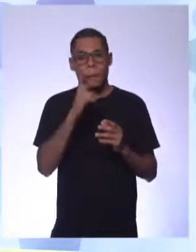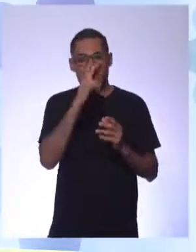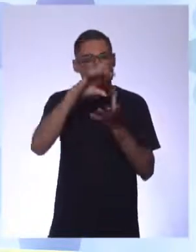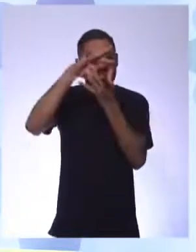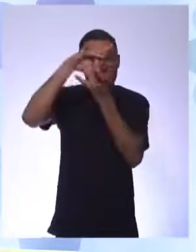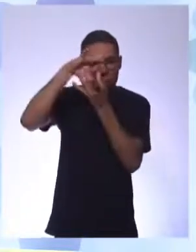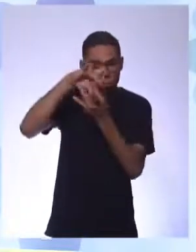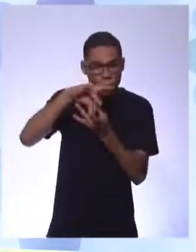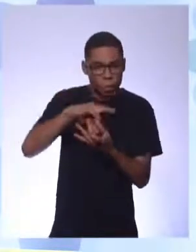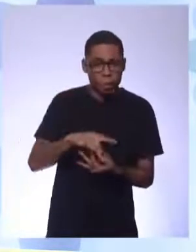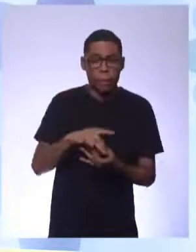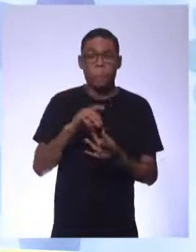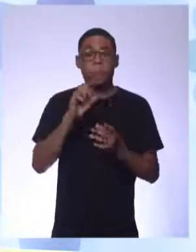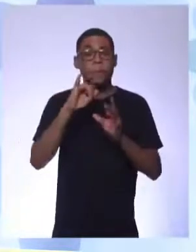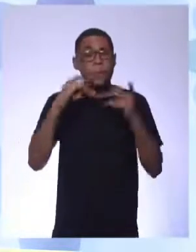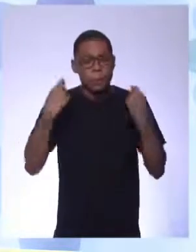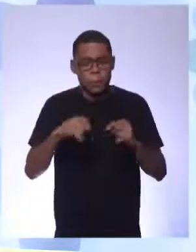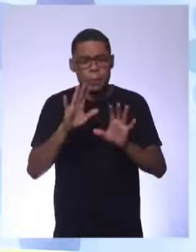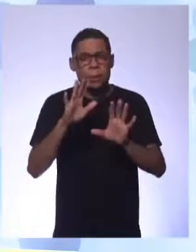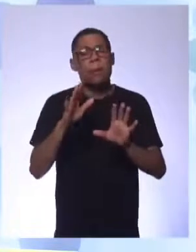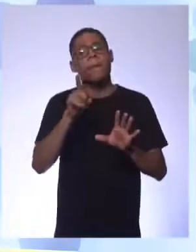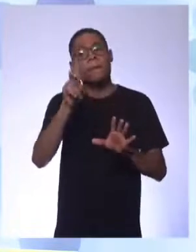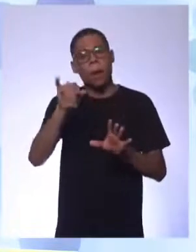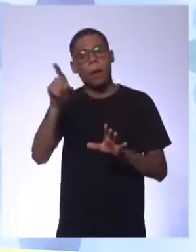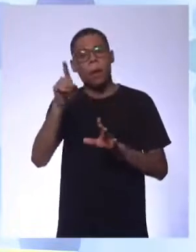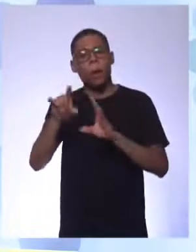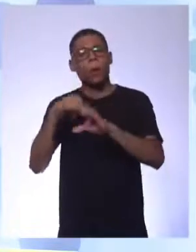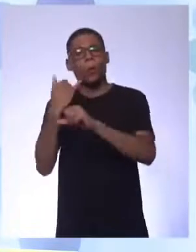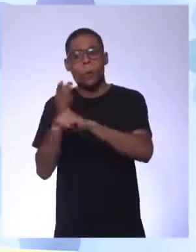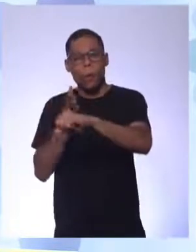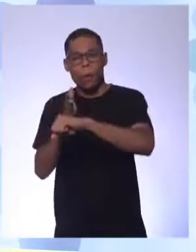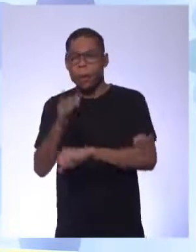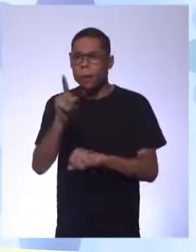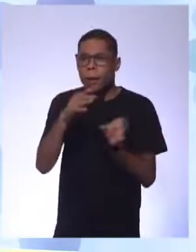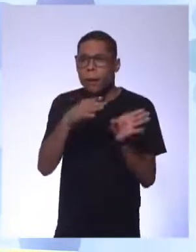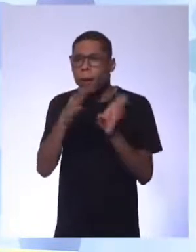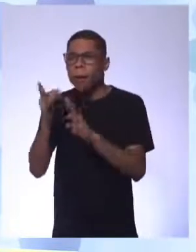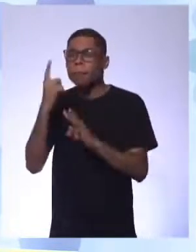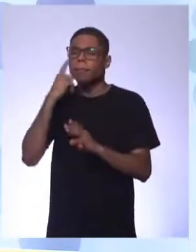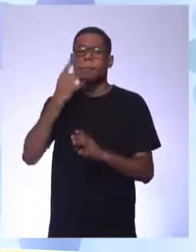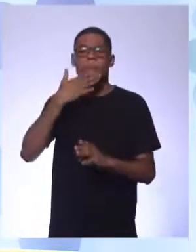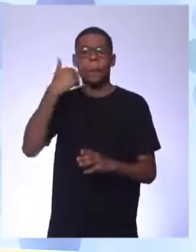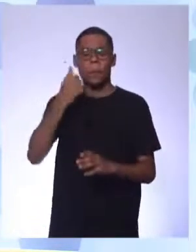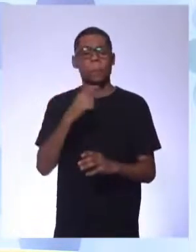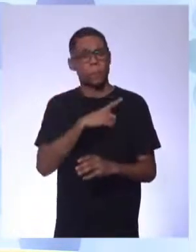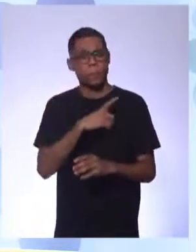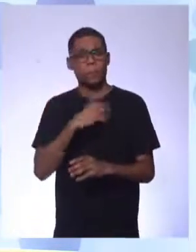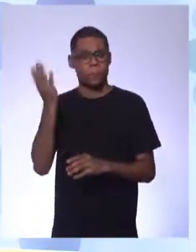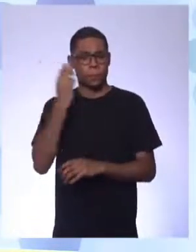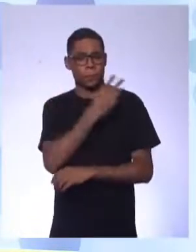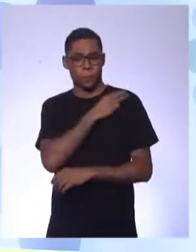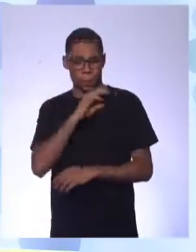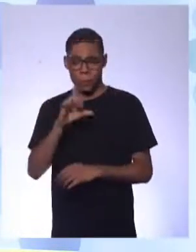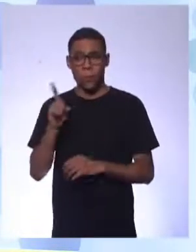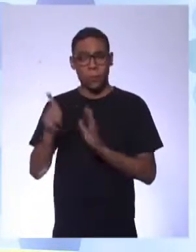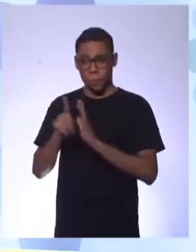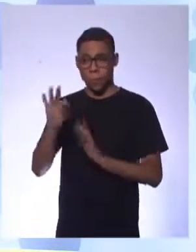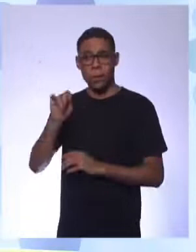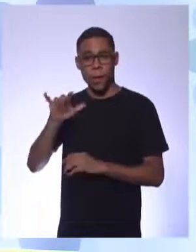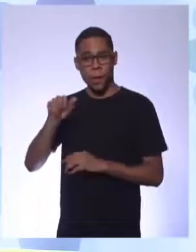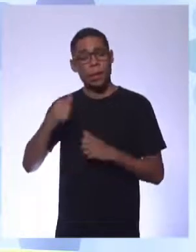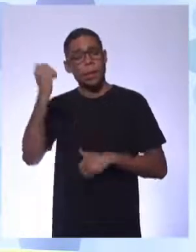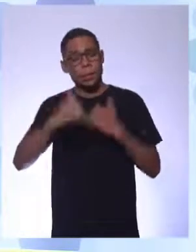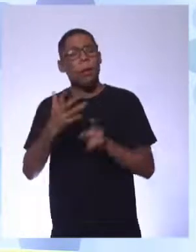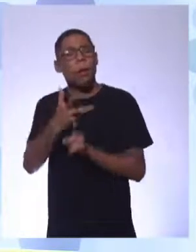Se for preciso, volte em algumas aulas no YouTube e você vai achar. Tem bastante aula legal, inclusive aulas da terceira série. A professora Tayana deu muita aula legal sobre artigo de opinião.